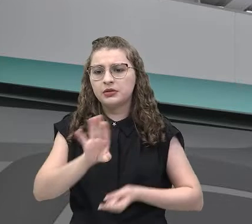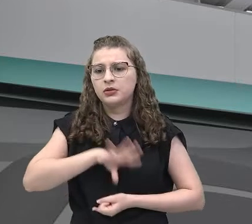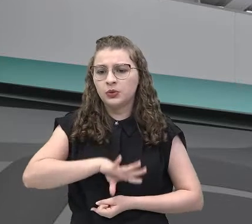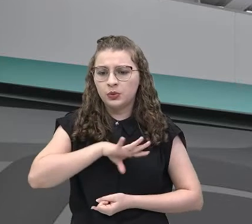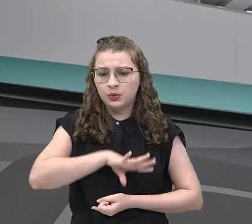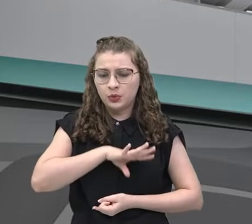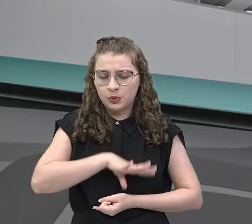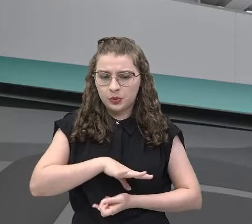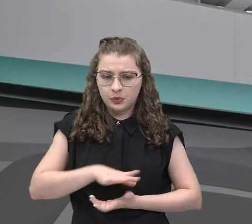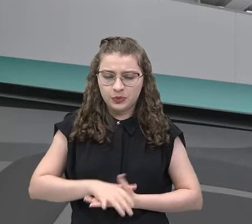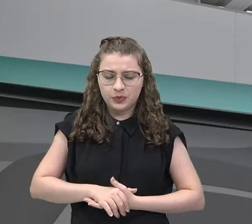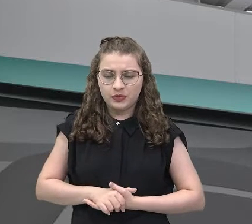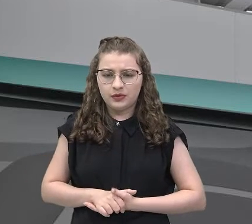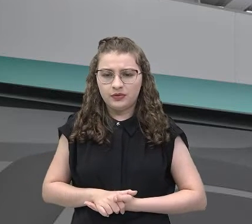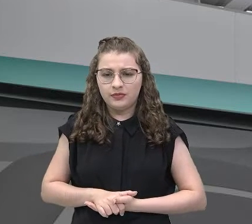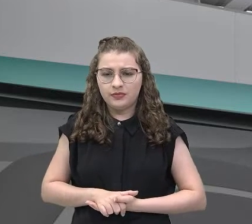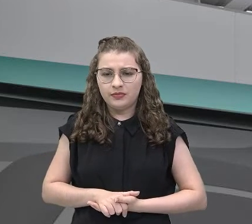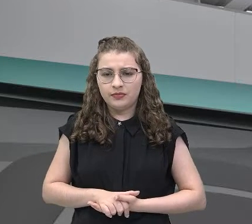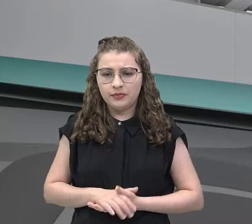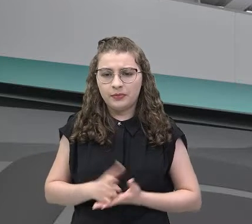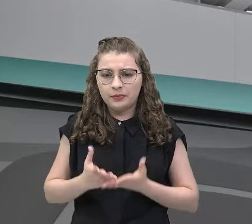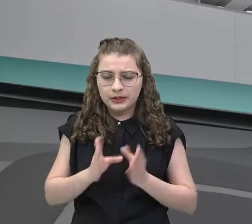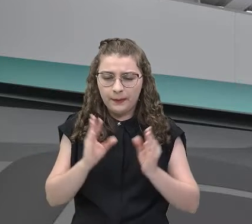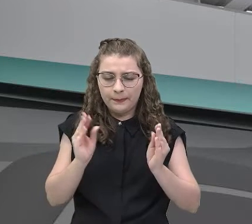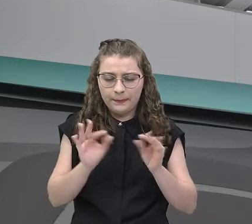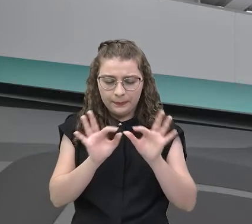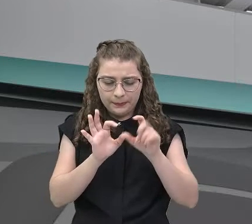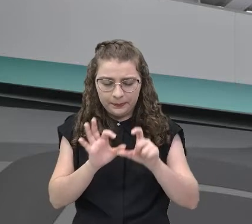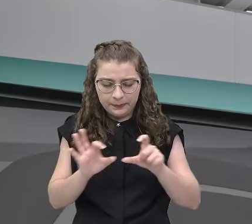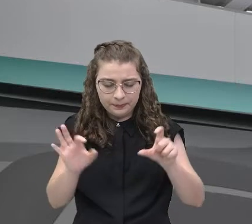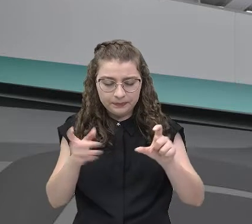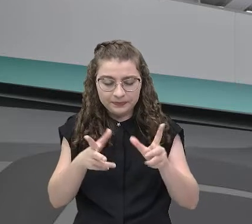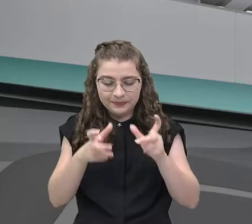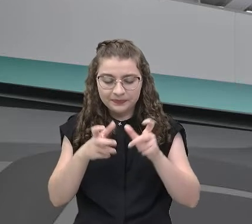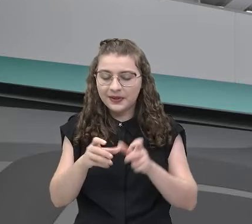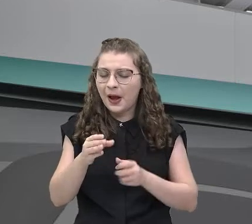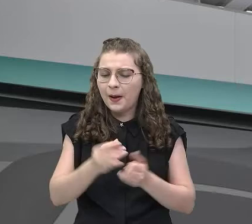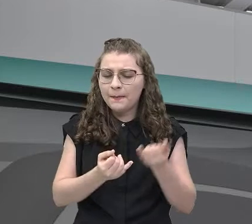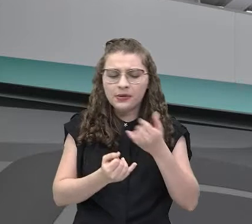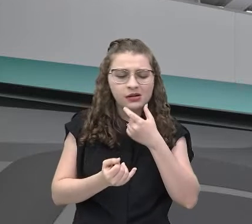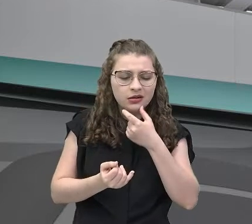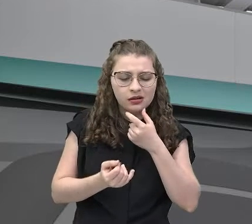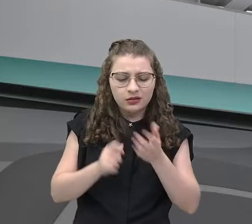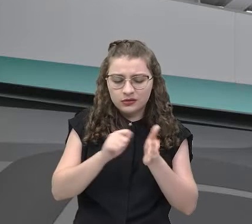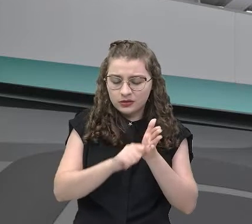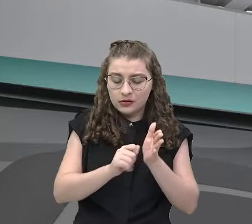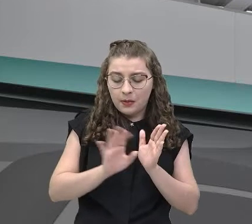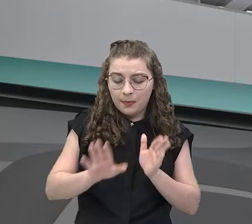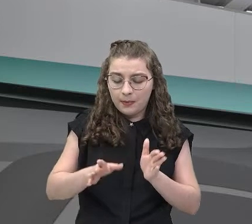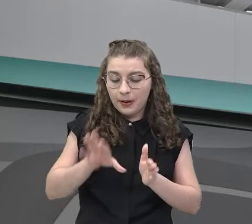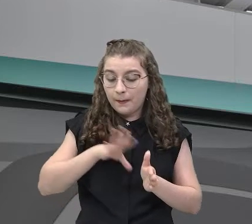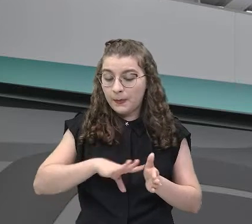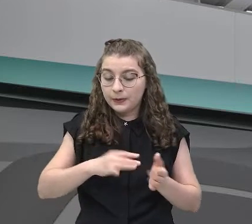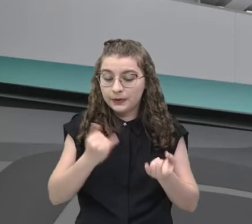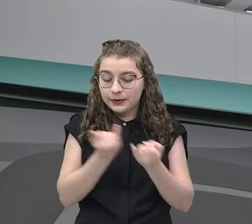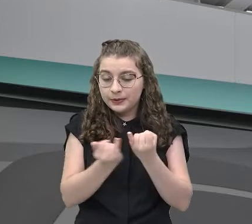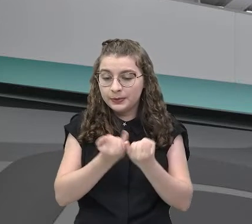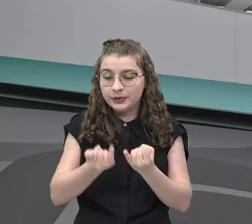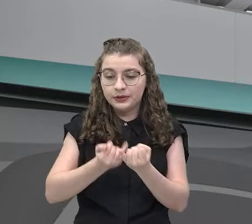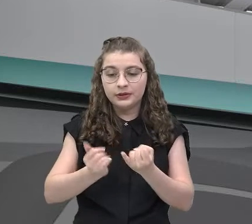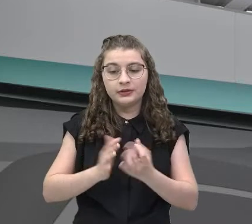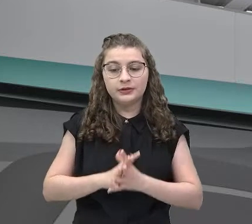fica diferente, mas praticamente a base toda da palavra é igual. Então, as palavras cognatas, que são parecidas com o português, nos